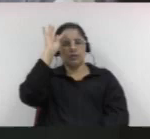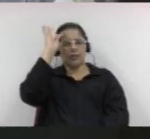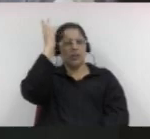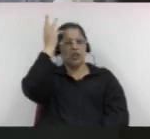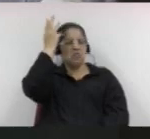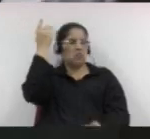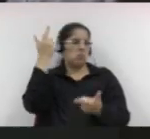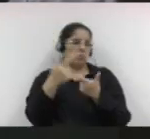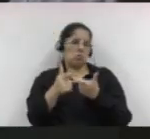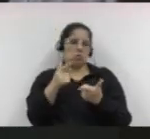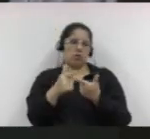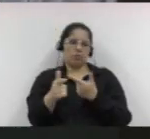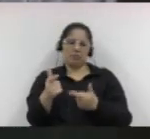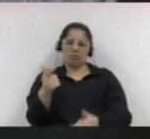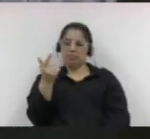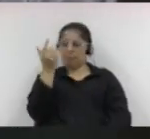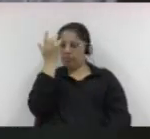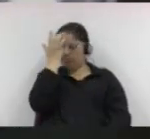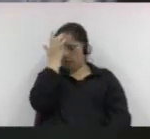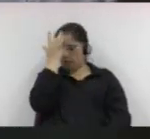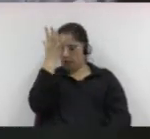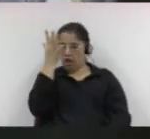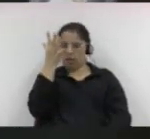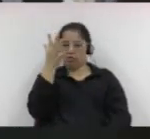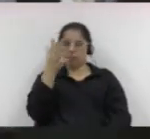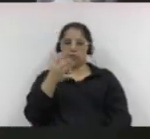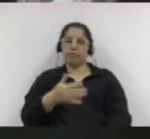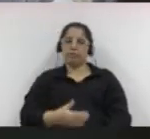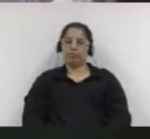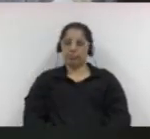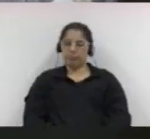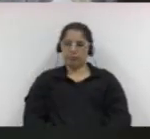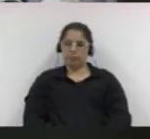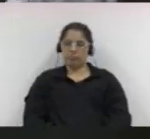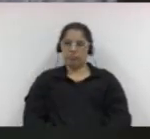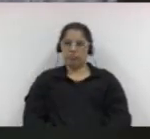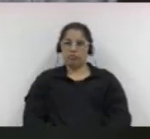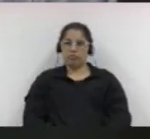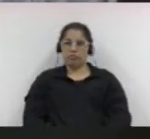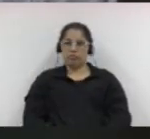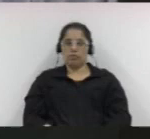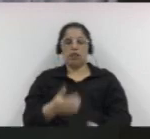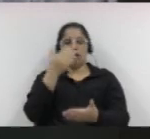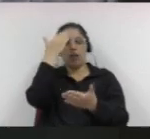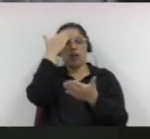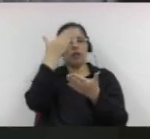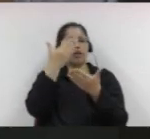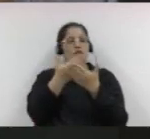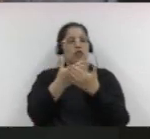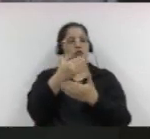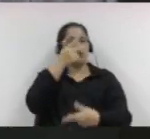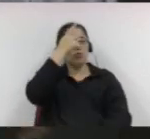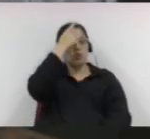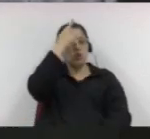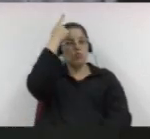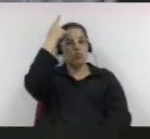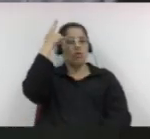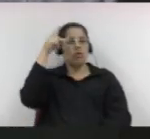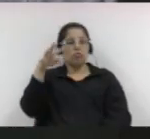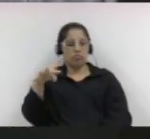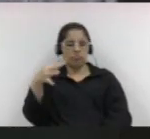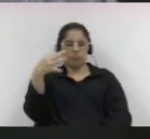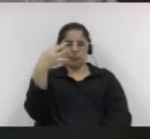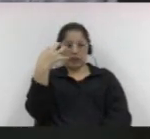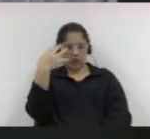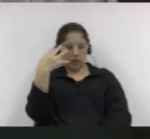fácil. Vou deixar bem claro e registrado, e eu acredito que o prefeito deve estar assistindo